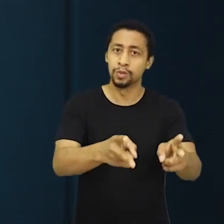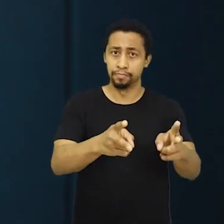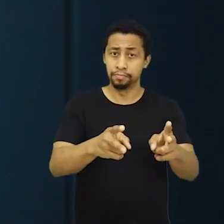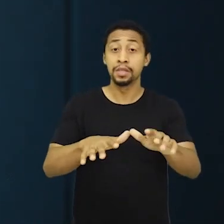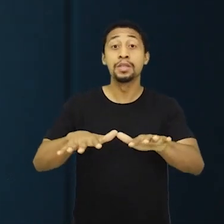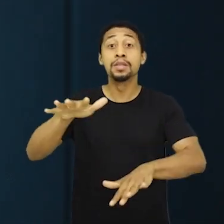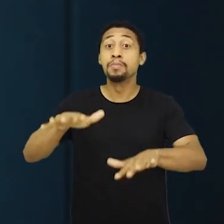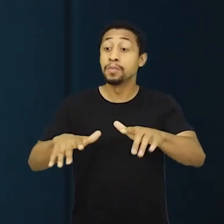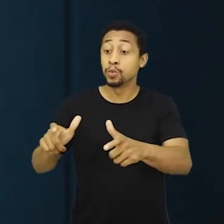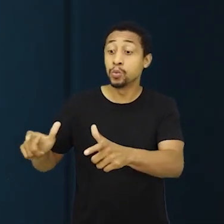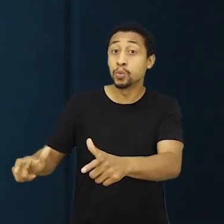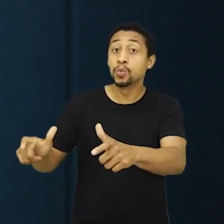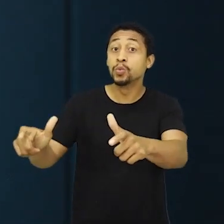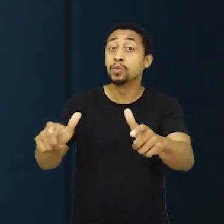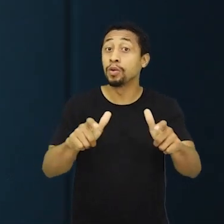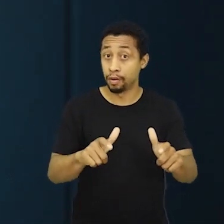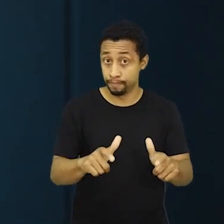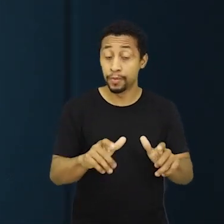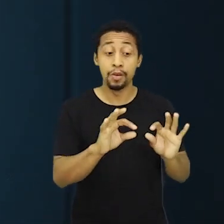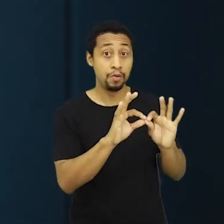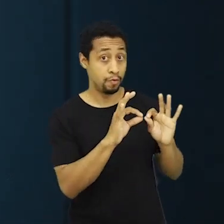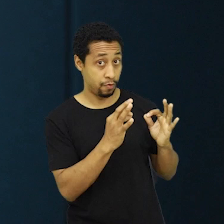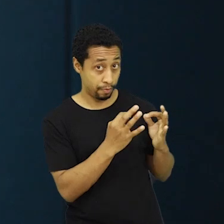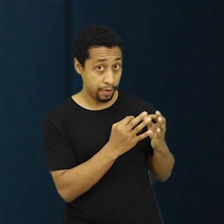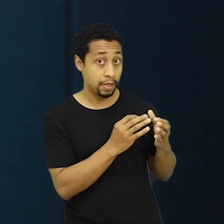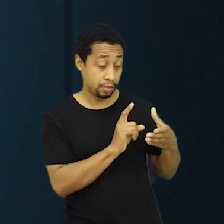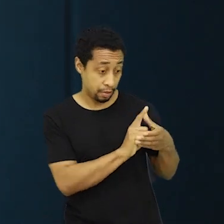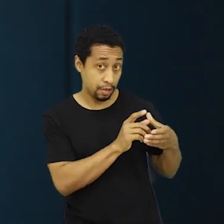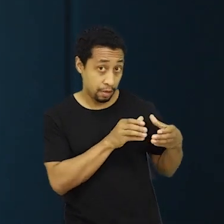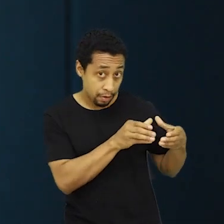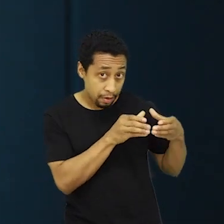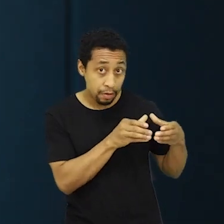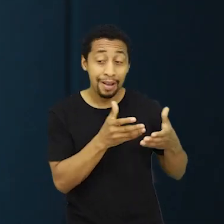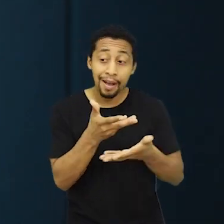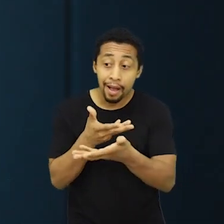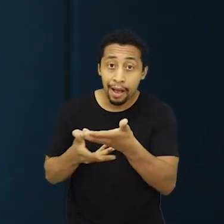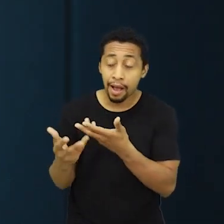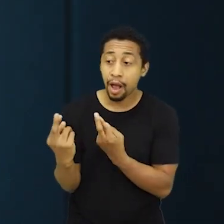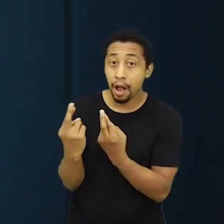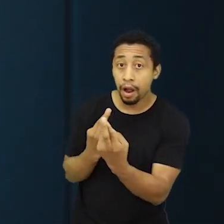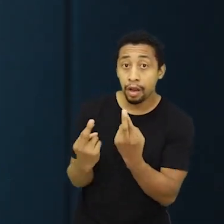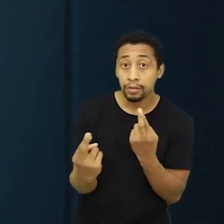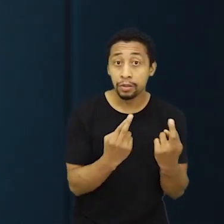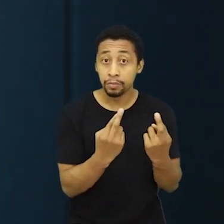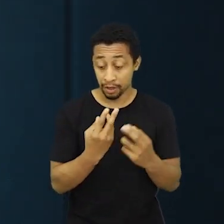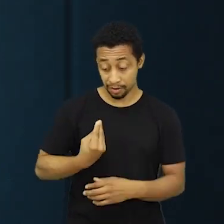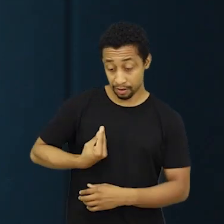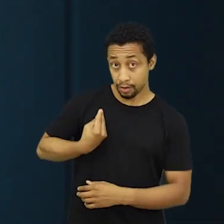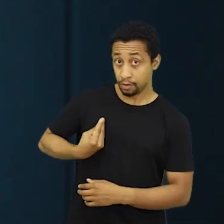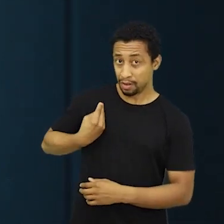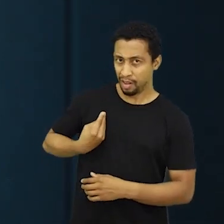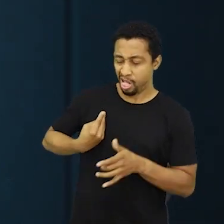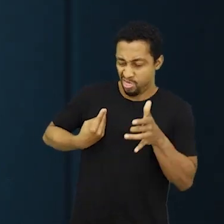lugar que você está, da família que você vive, das relações que você tem, viver não é pouca coisa.